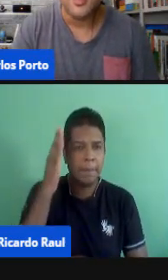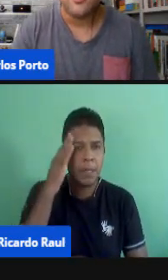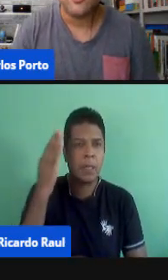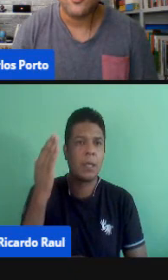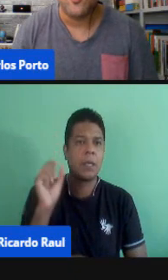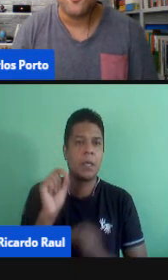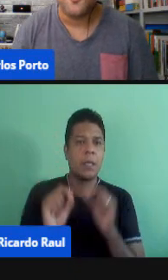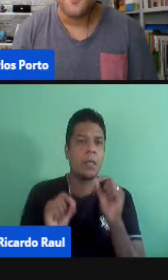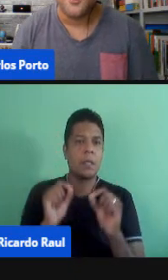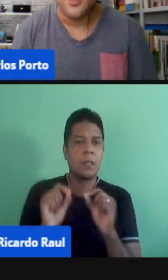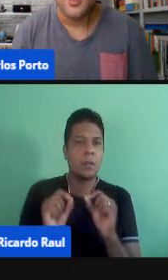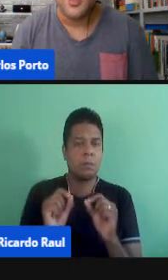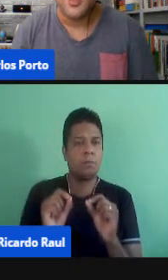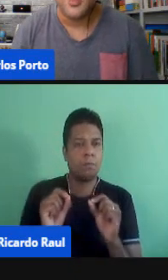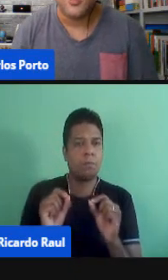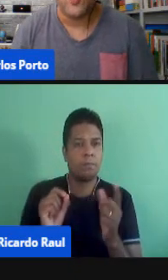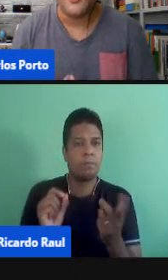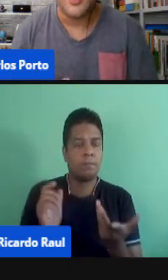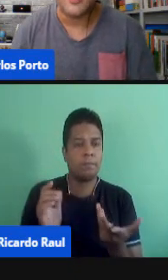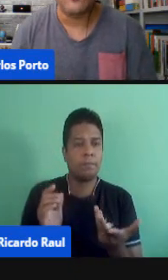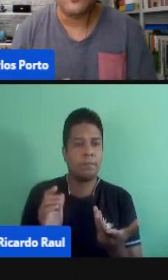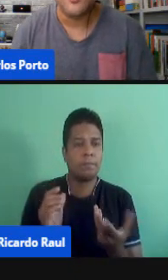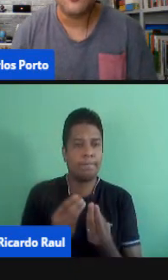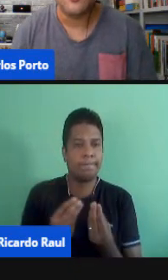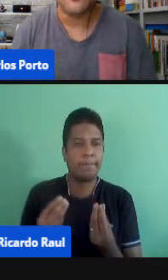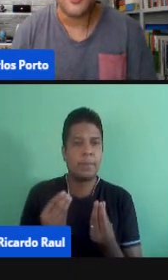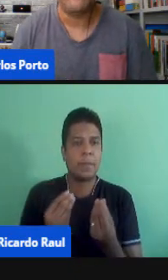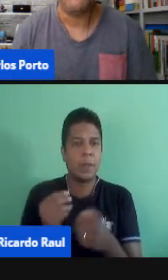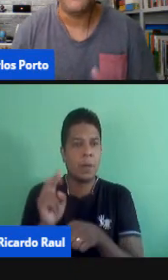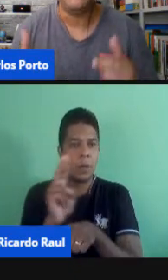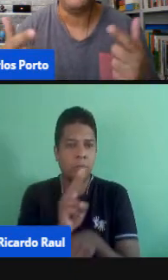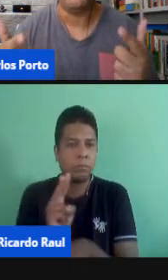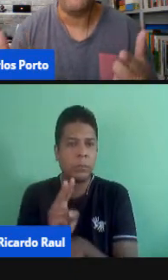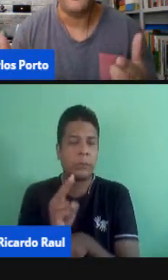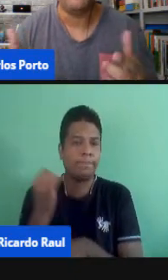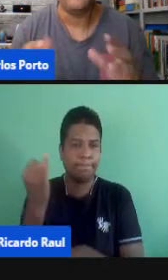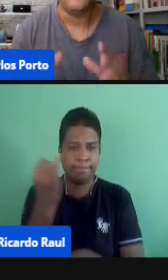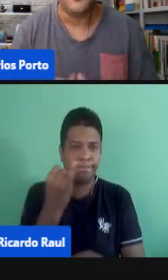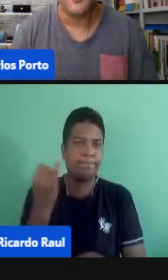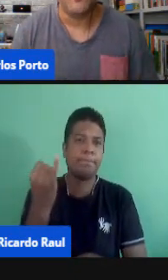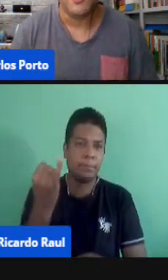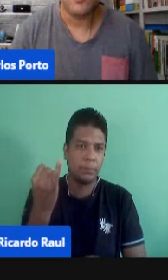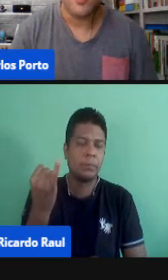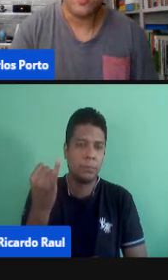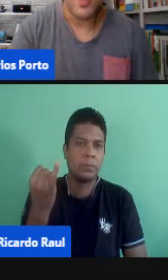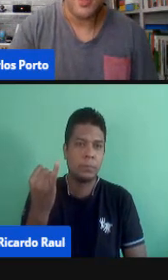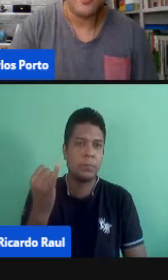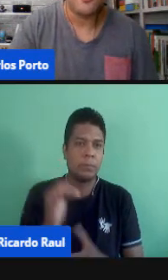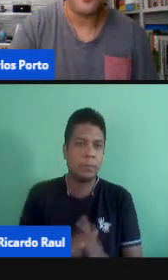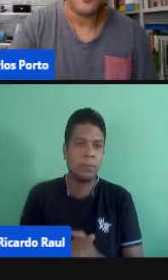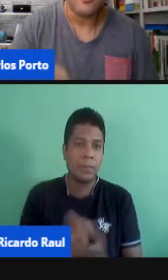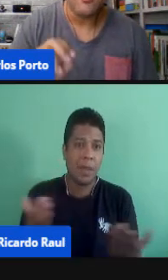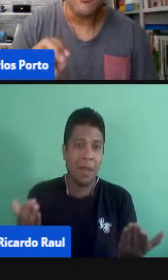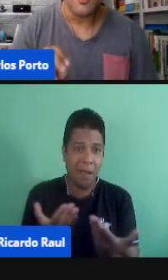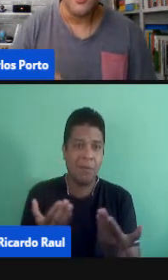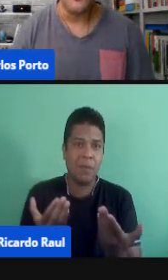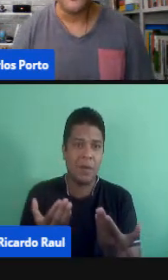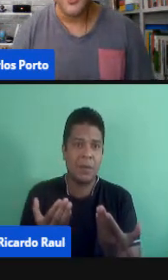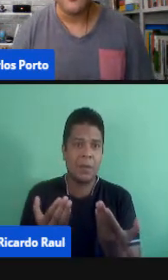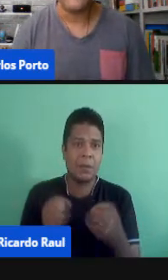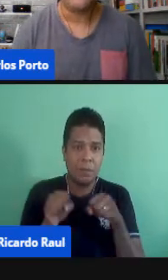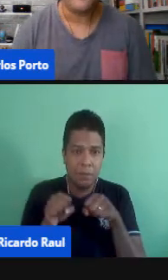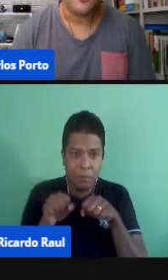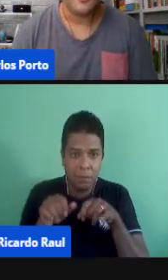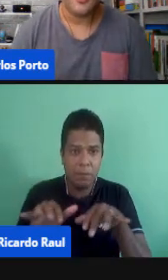que são cuidados necessários, principalmente em momentos atuais. E